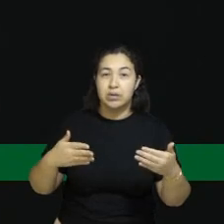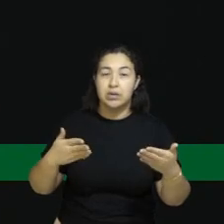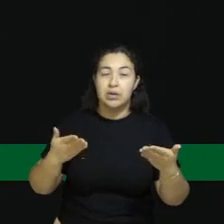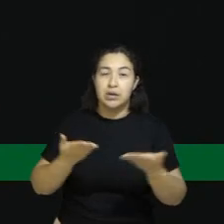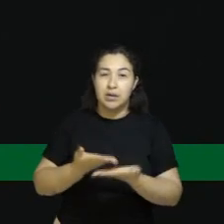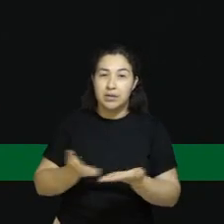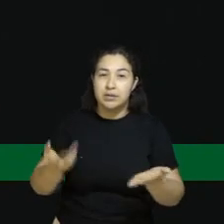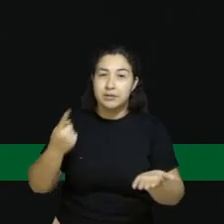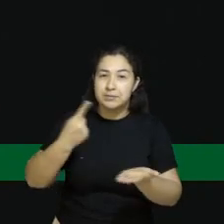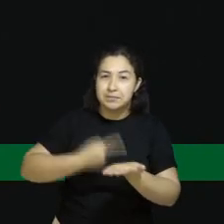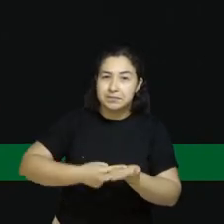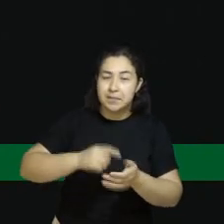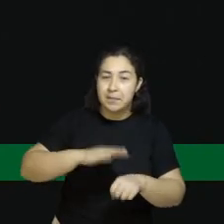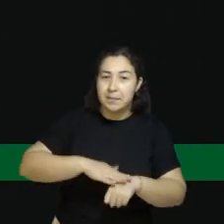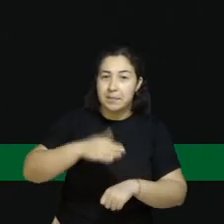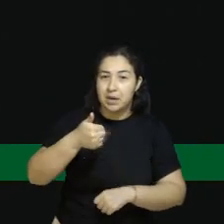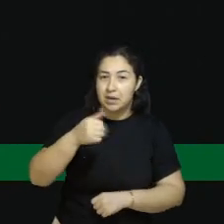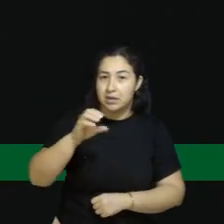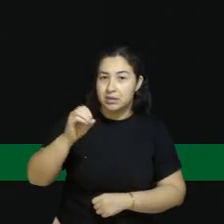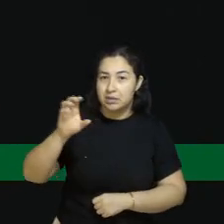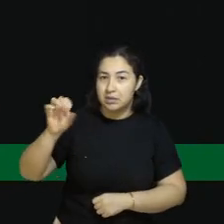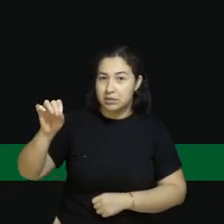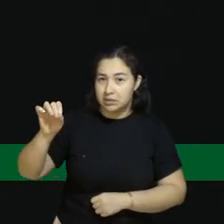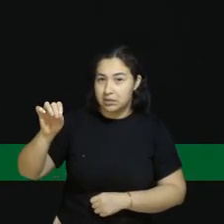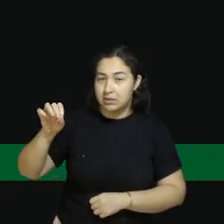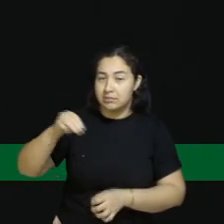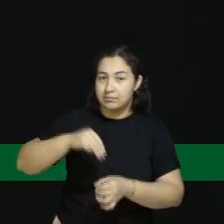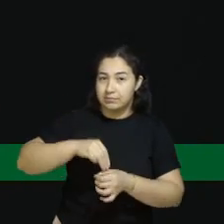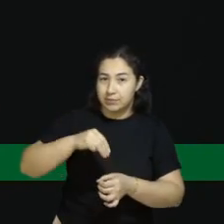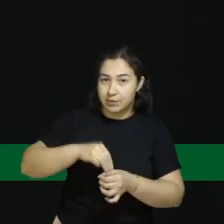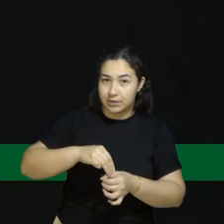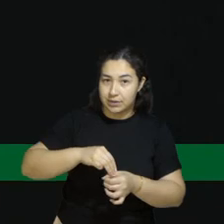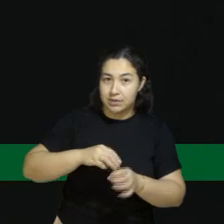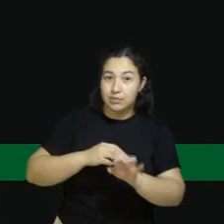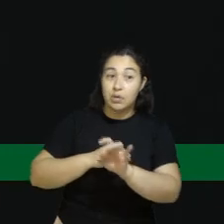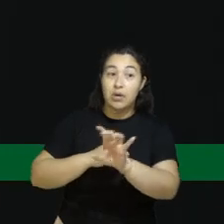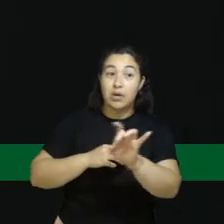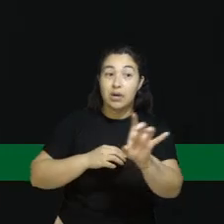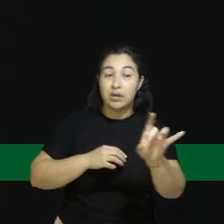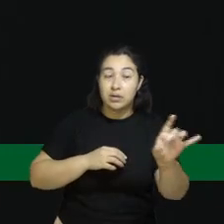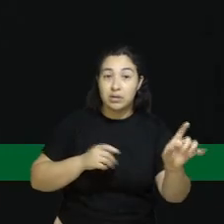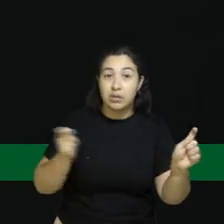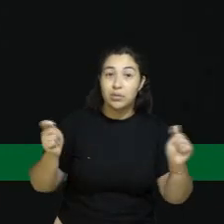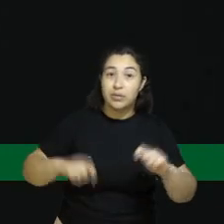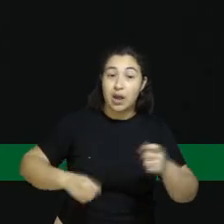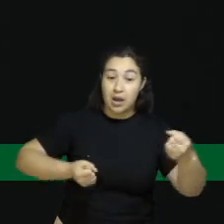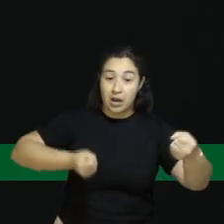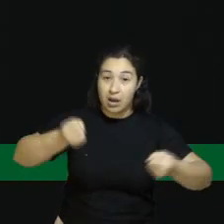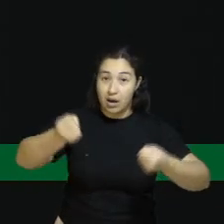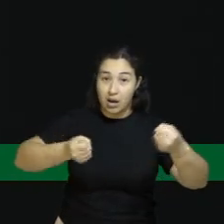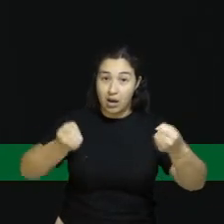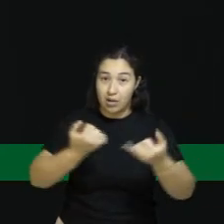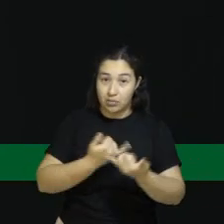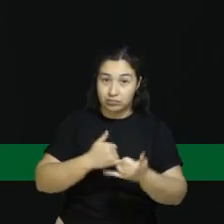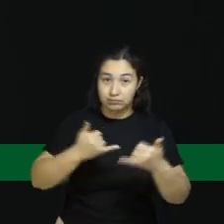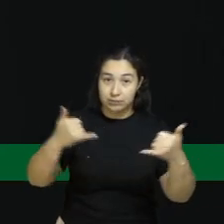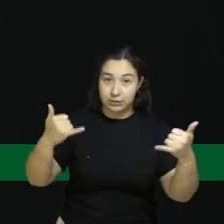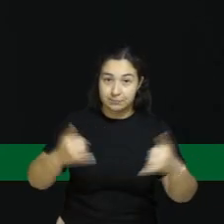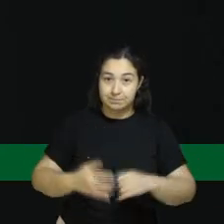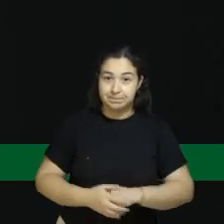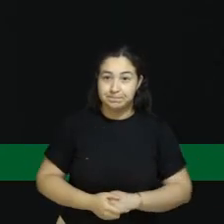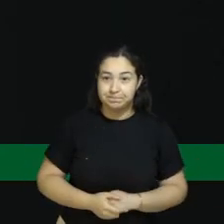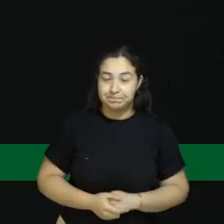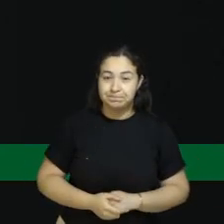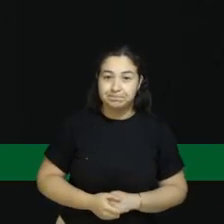100 cidades terão um eletroposto para abastecimento de carro elétrico. Aqui é só um panorama,